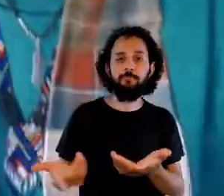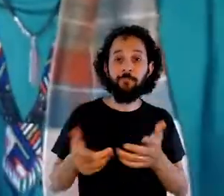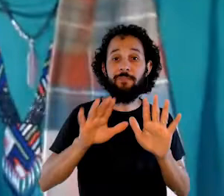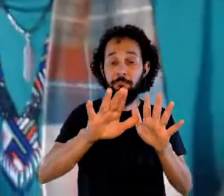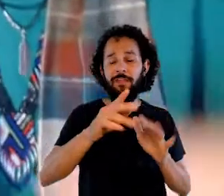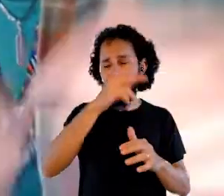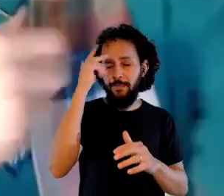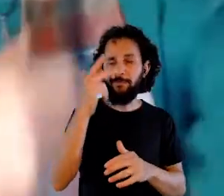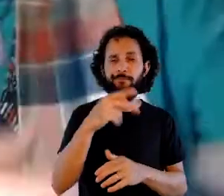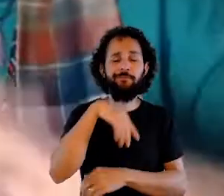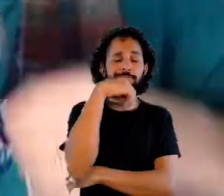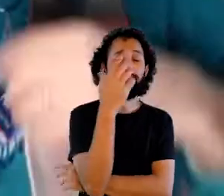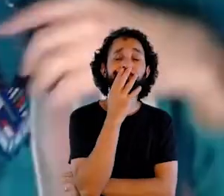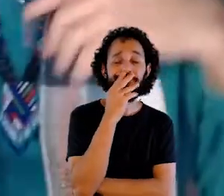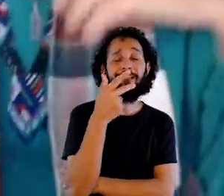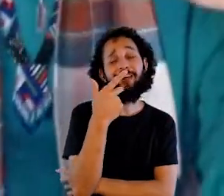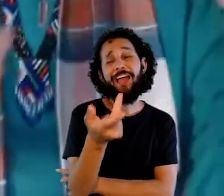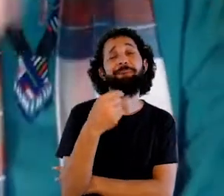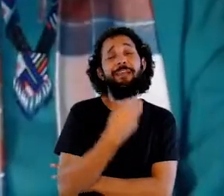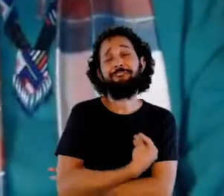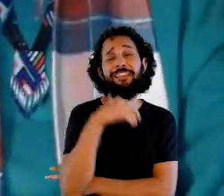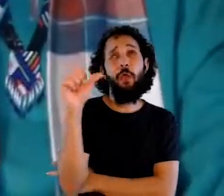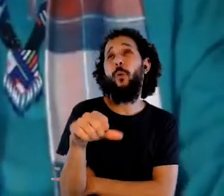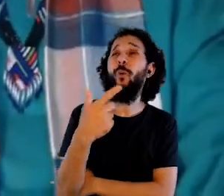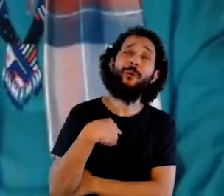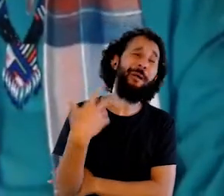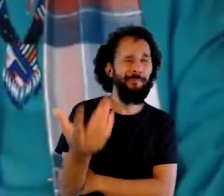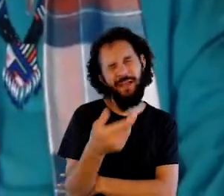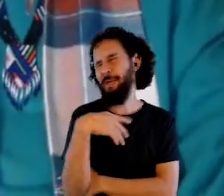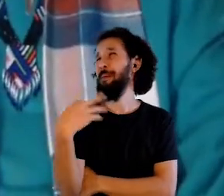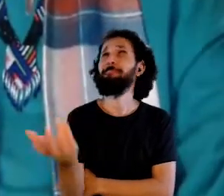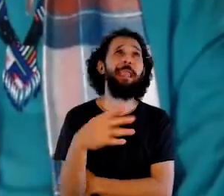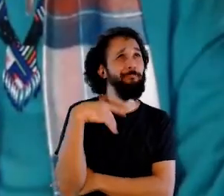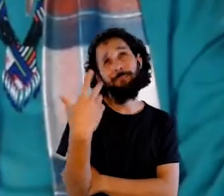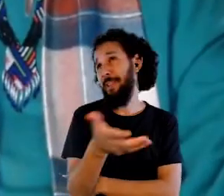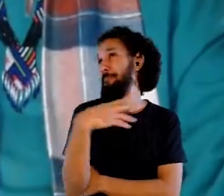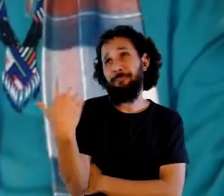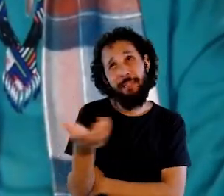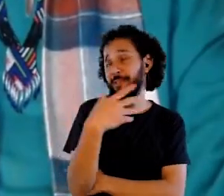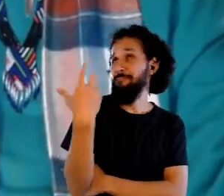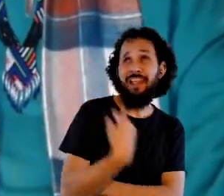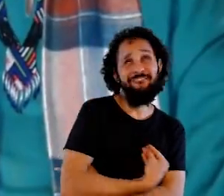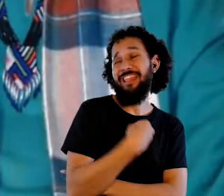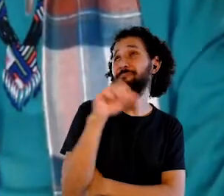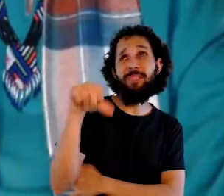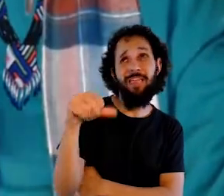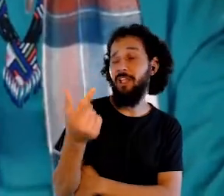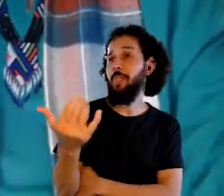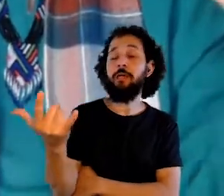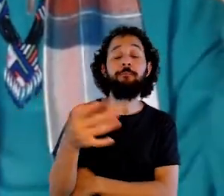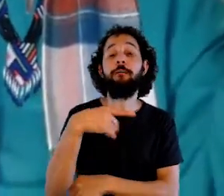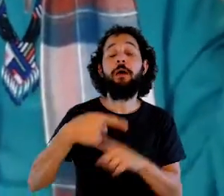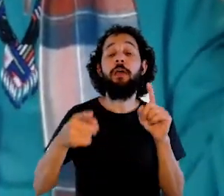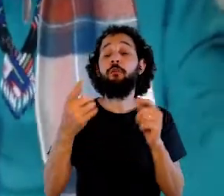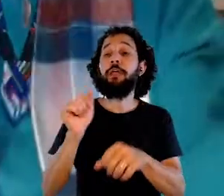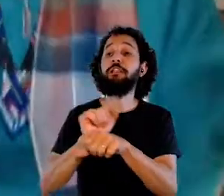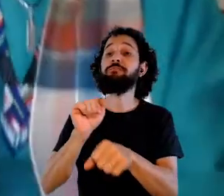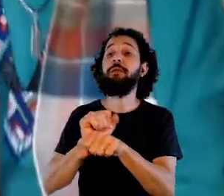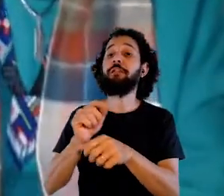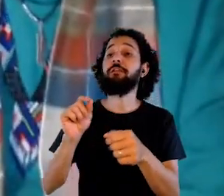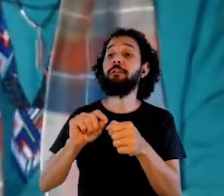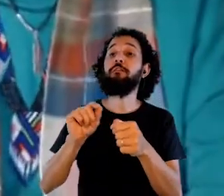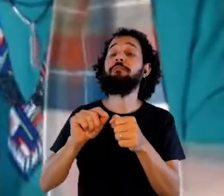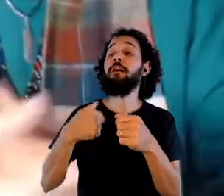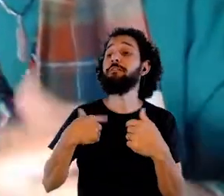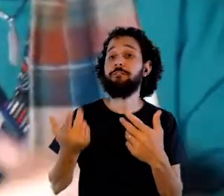vida tá ruim, tá não sei o quê, blá, blá, blá, blá, blá, blá. O que ele está esperando numa hora que ele fala isso? Que ele está esperando um colo, do outro lado